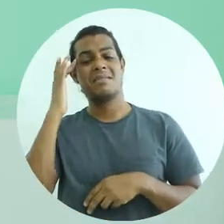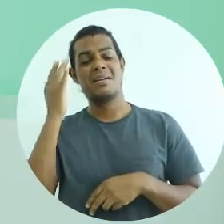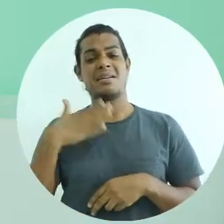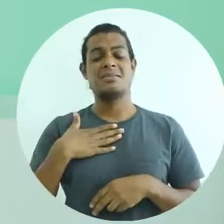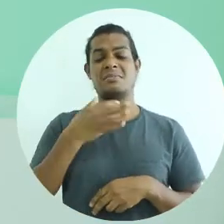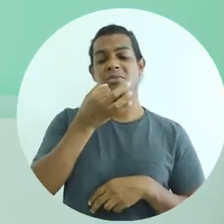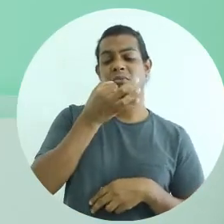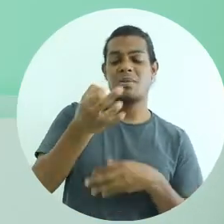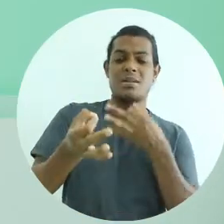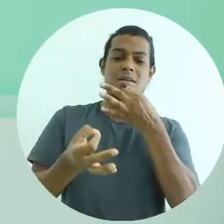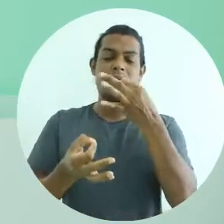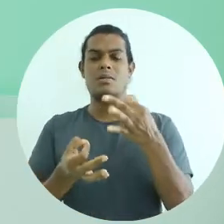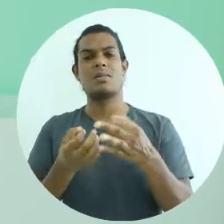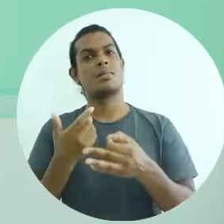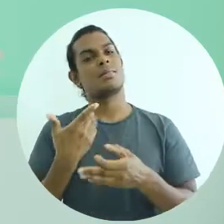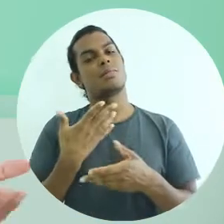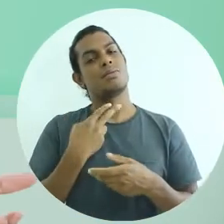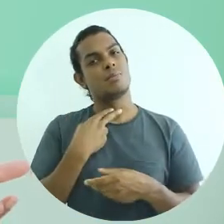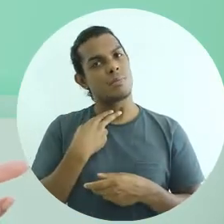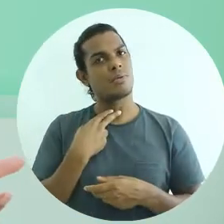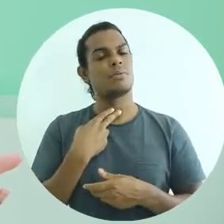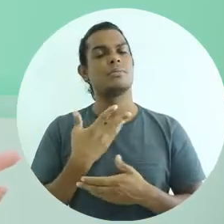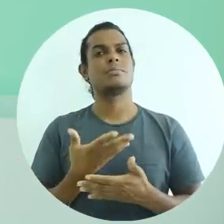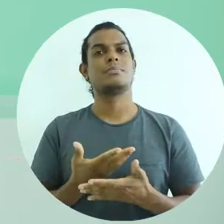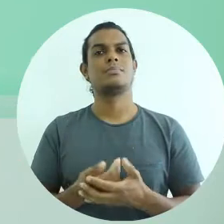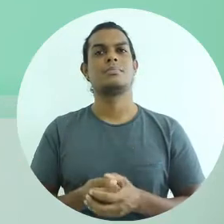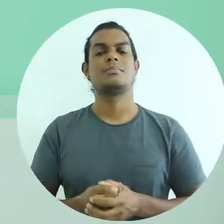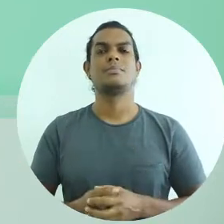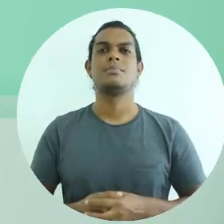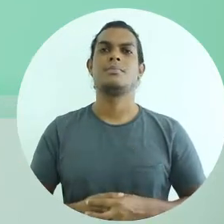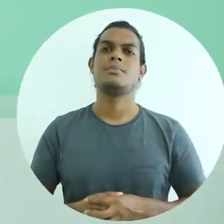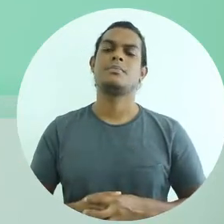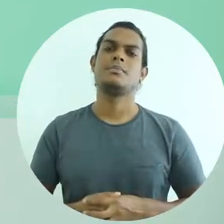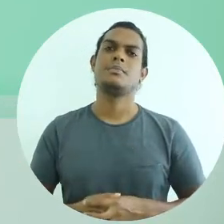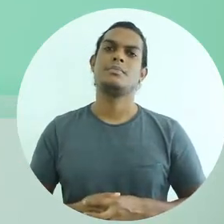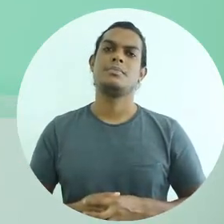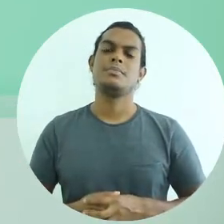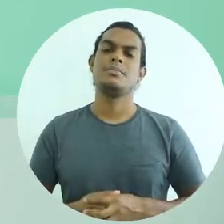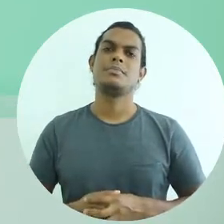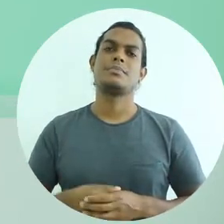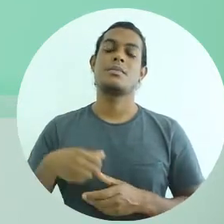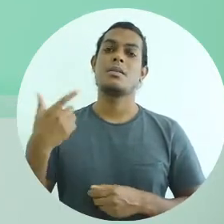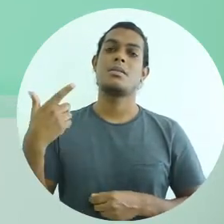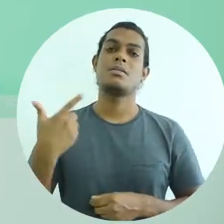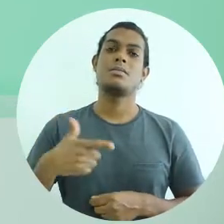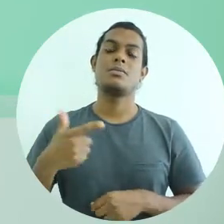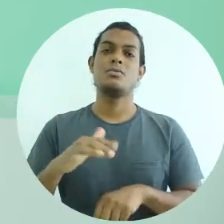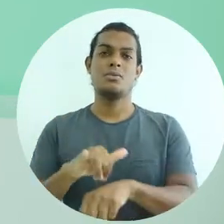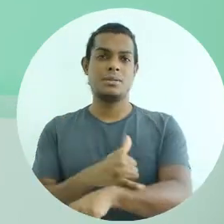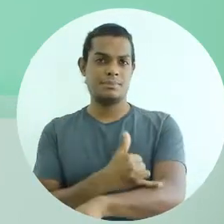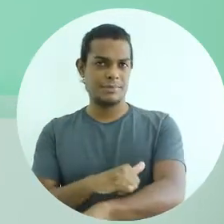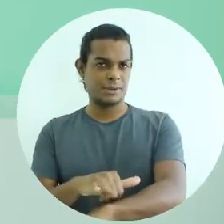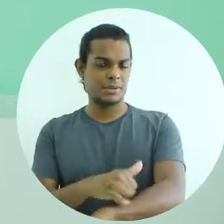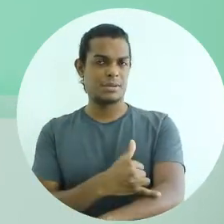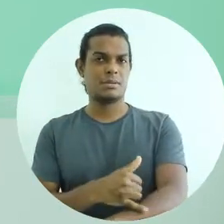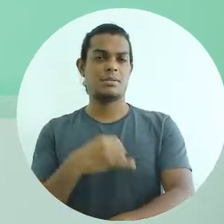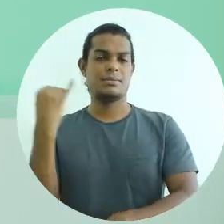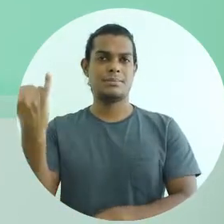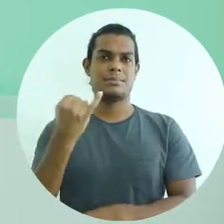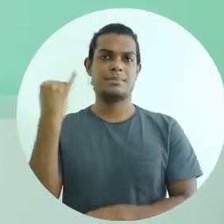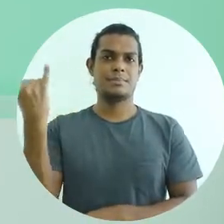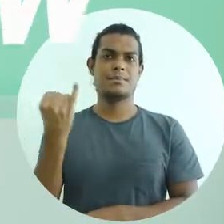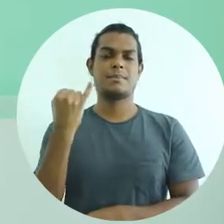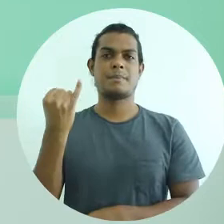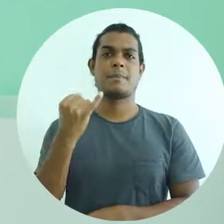no que a gente acha, com base em achismo. Uma segunda ferramenta muito interessante para vocês conhecerem é a ferramenta